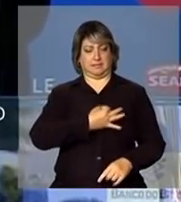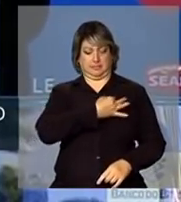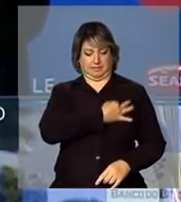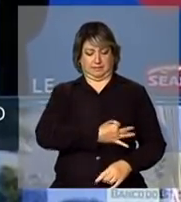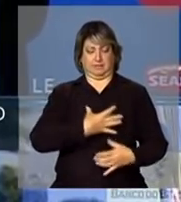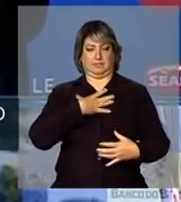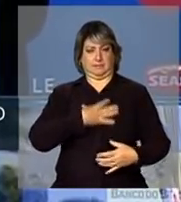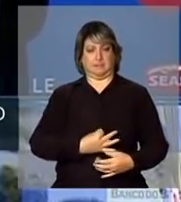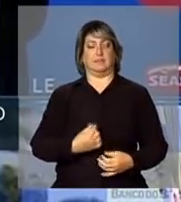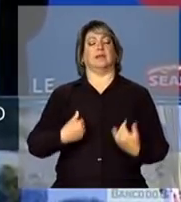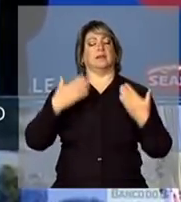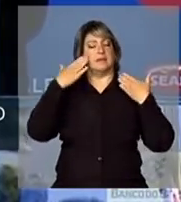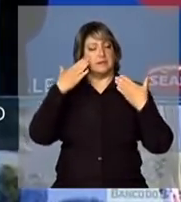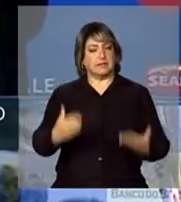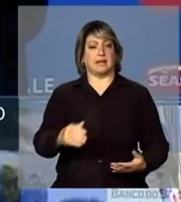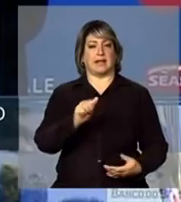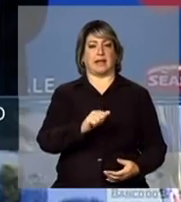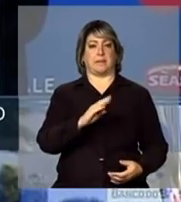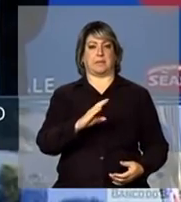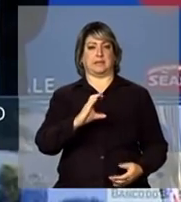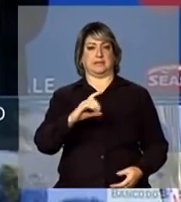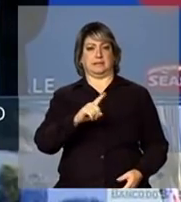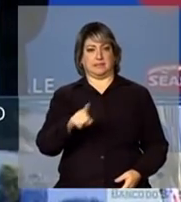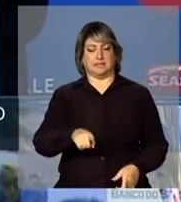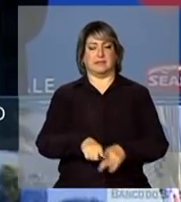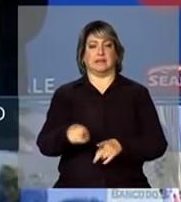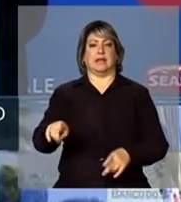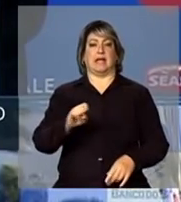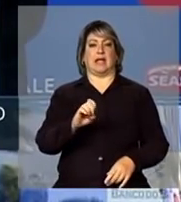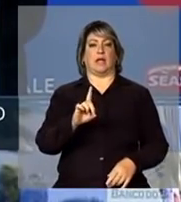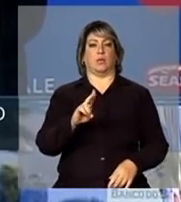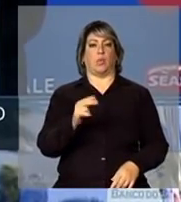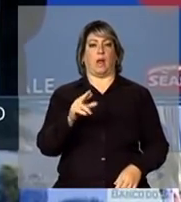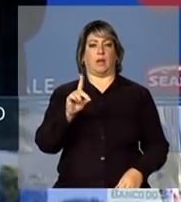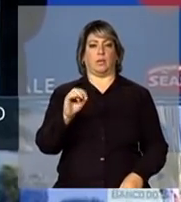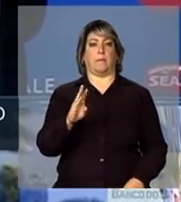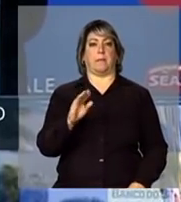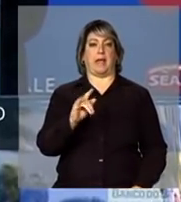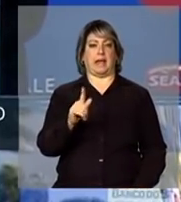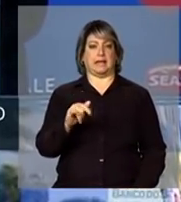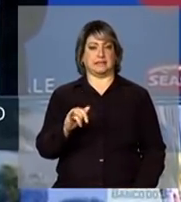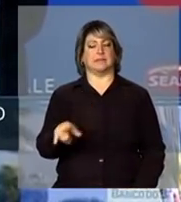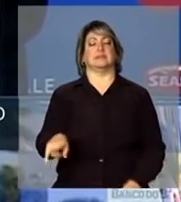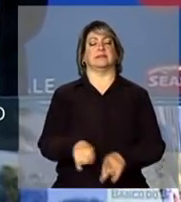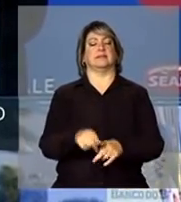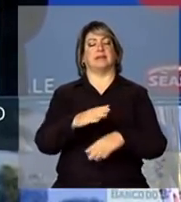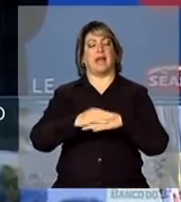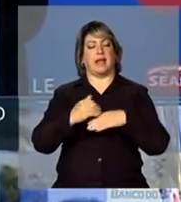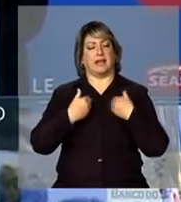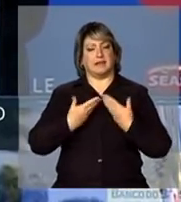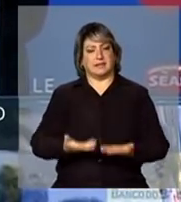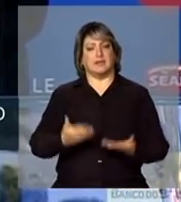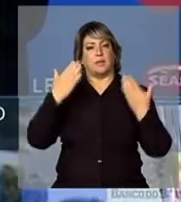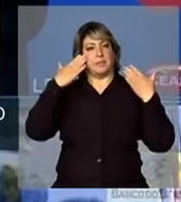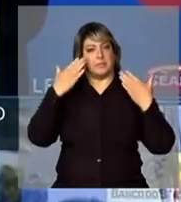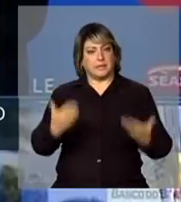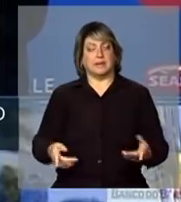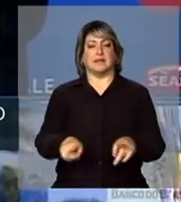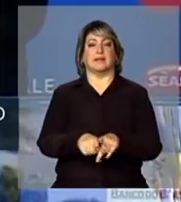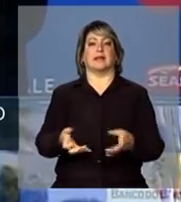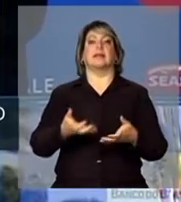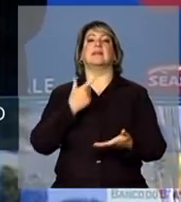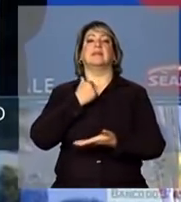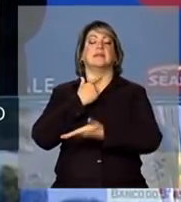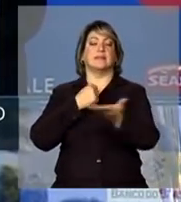à ABCZ, ao Eduardo Biasi, que nos tratou com tanto carinho. E queremos desejar